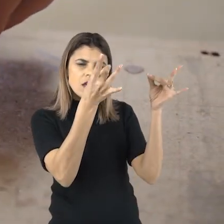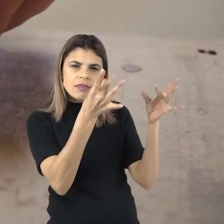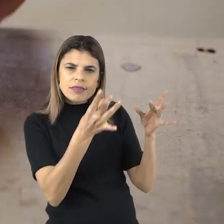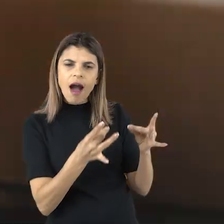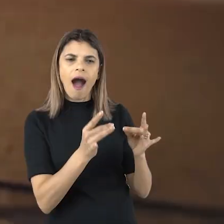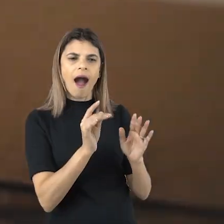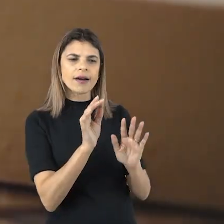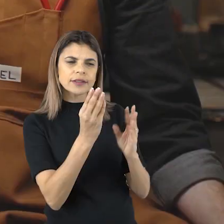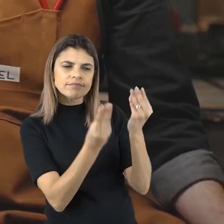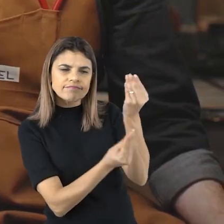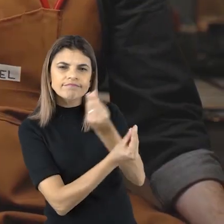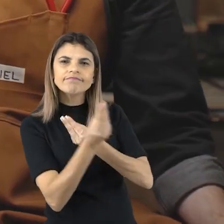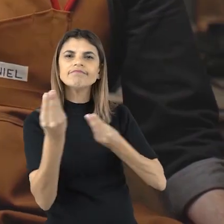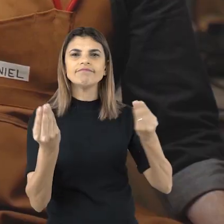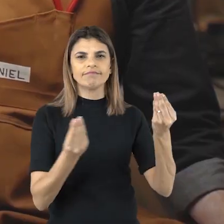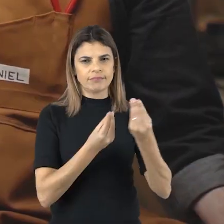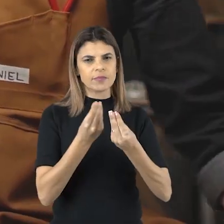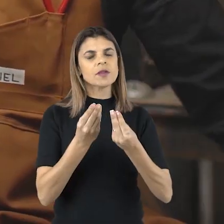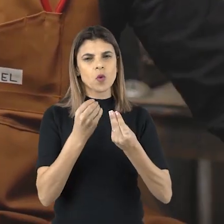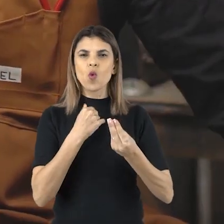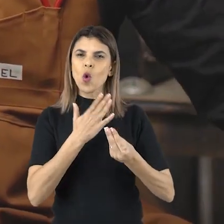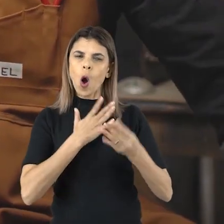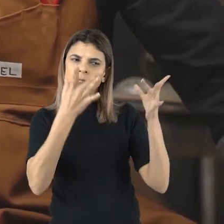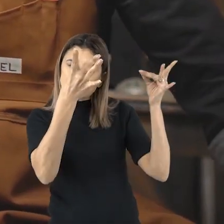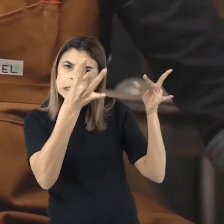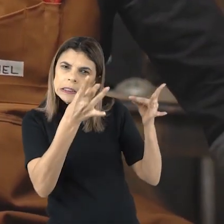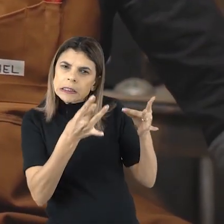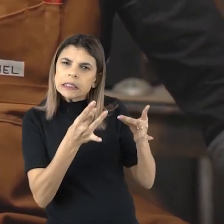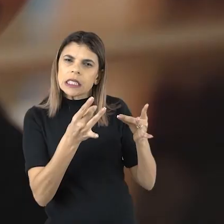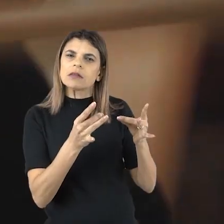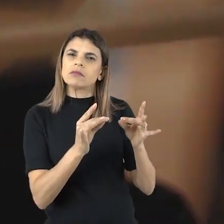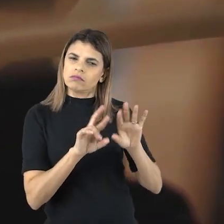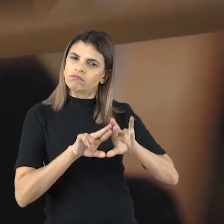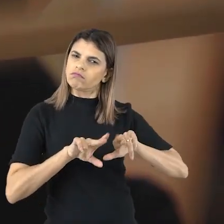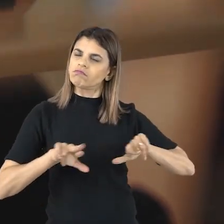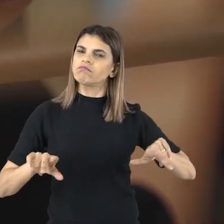aos detalhes é maior do que... o normal.